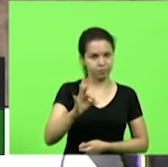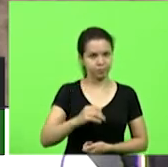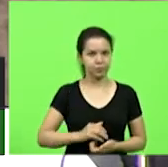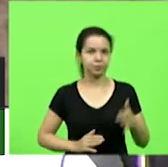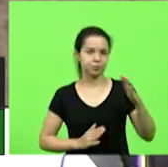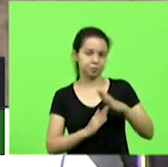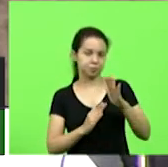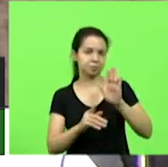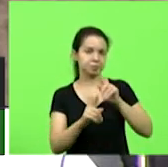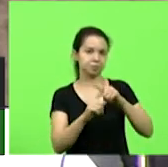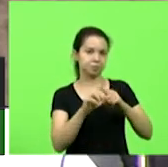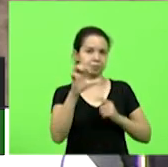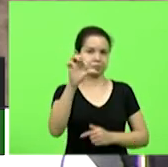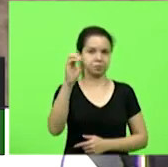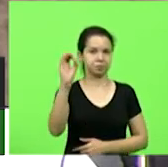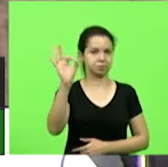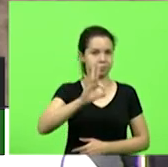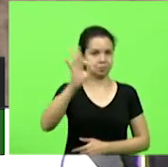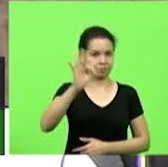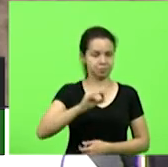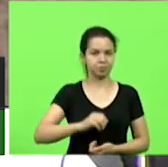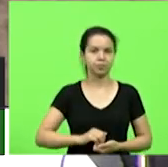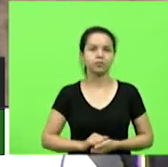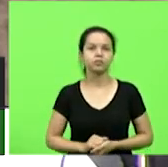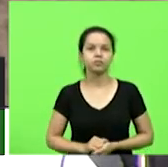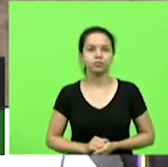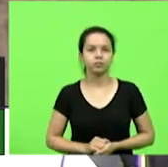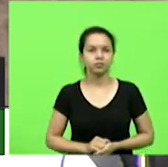das oportunidades, 90%.